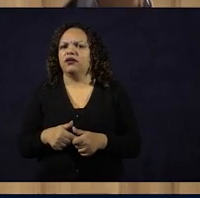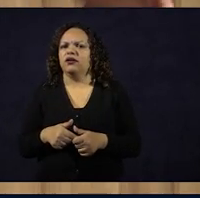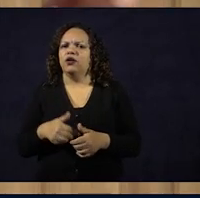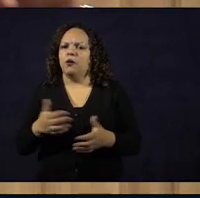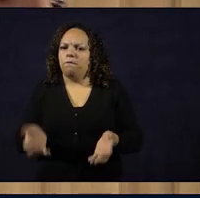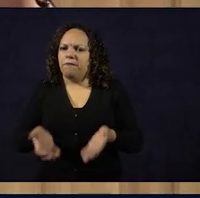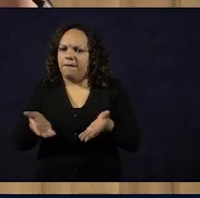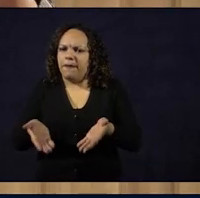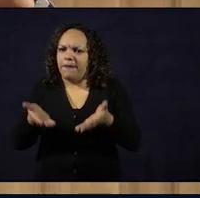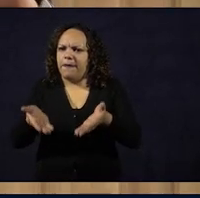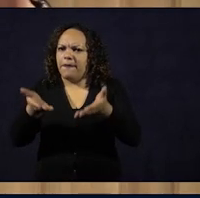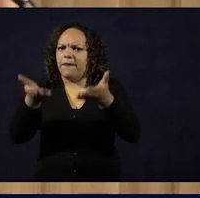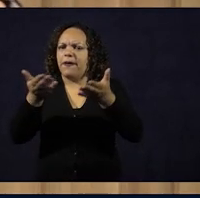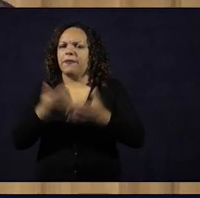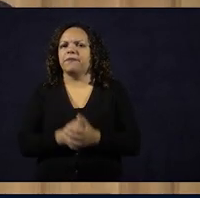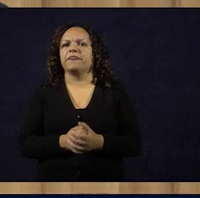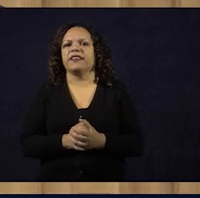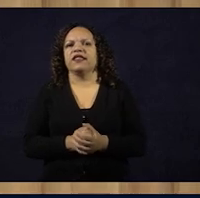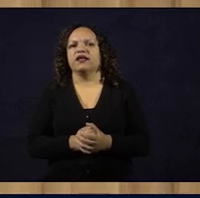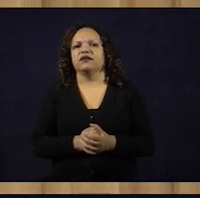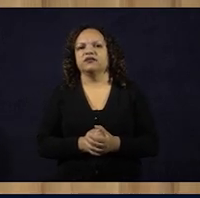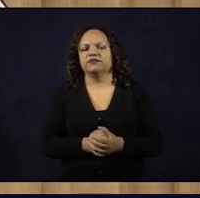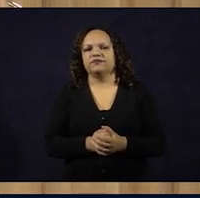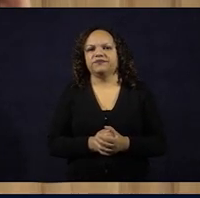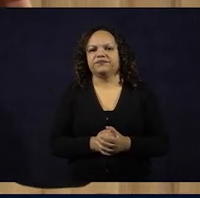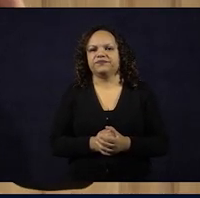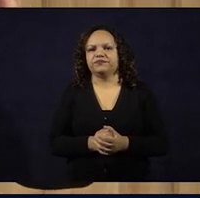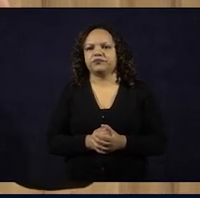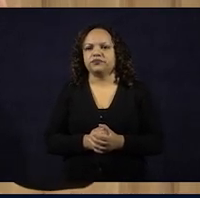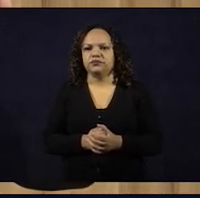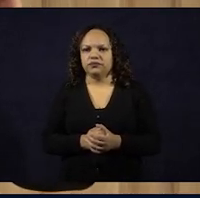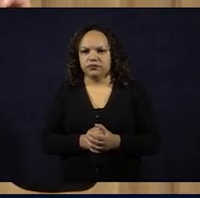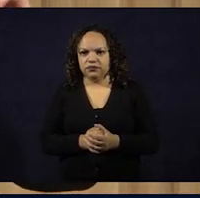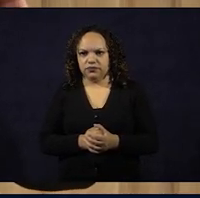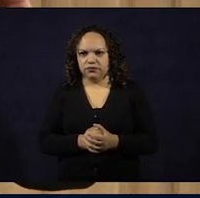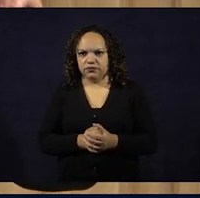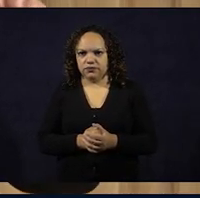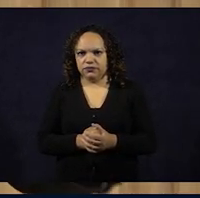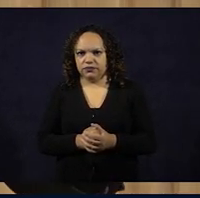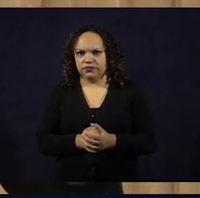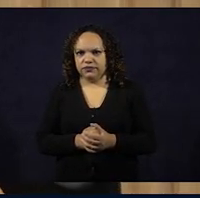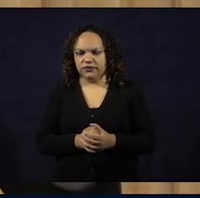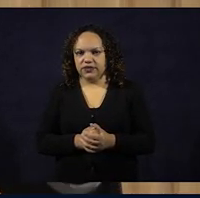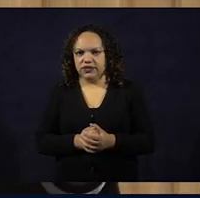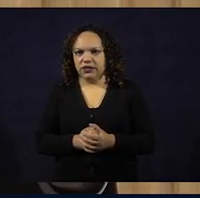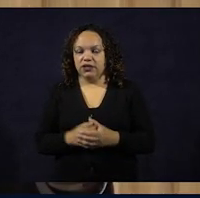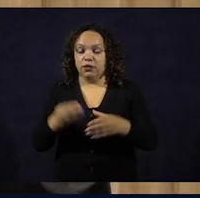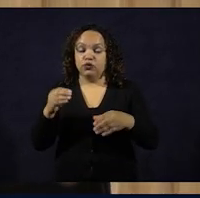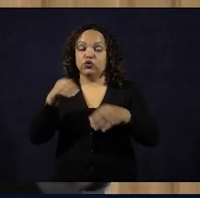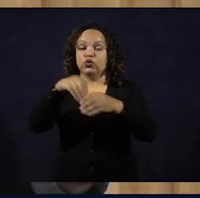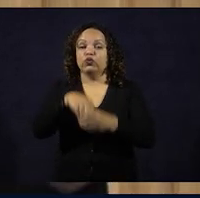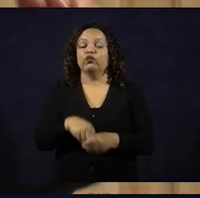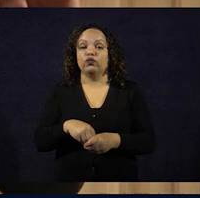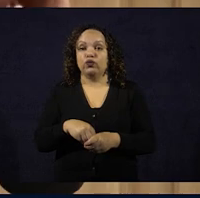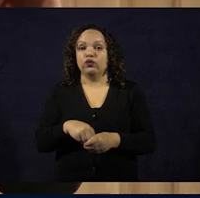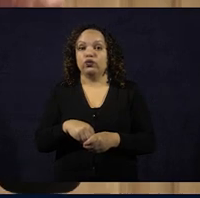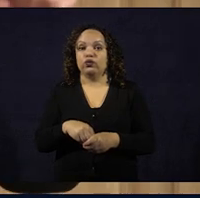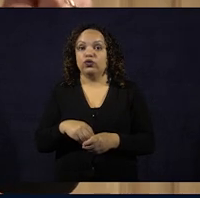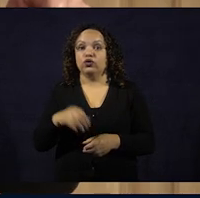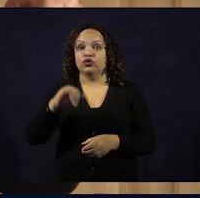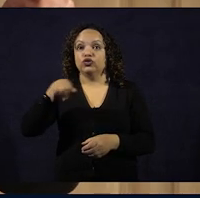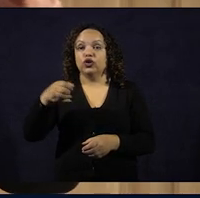voluntário adoção Nós criamos um fundo JBS para Amazônia porque